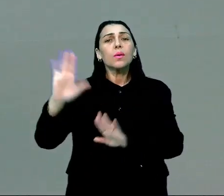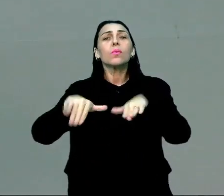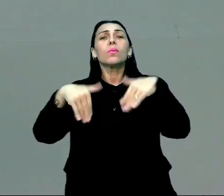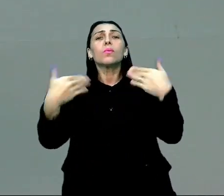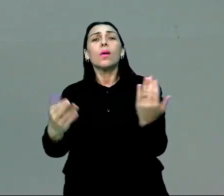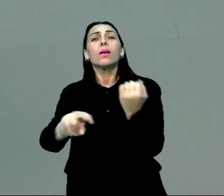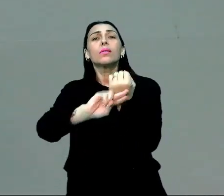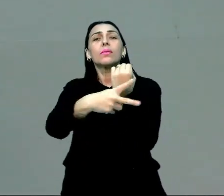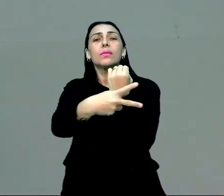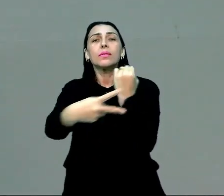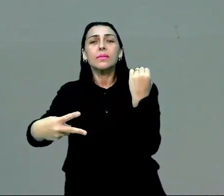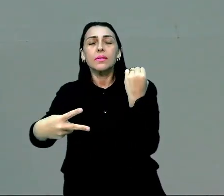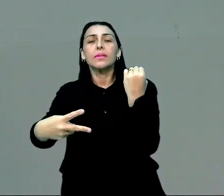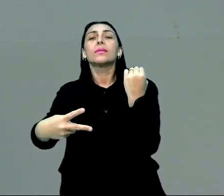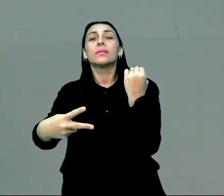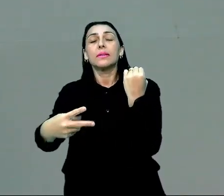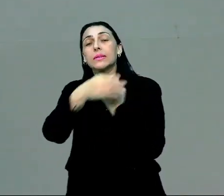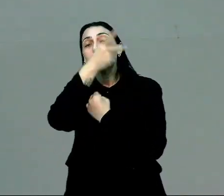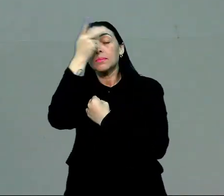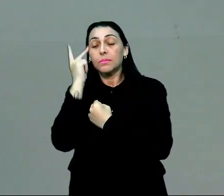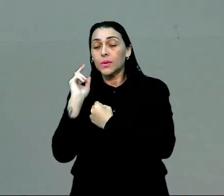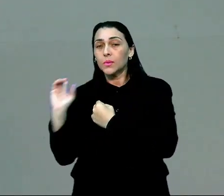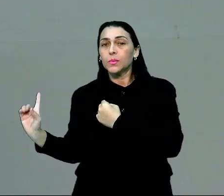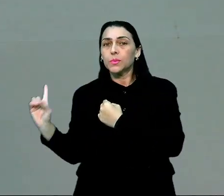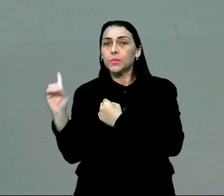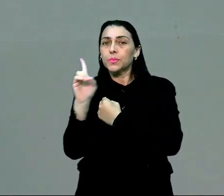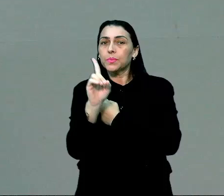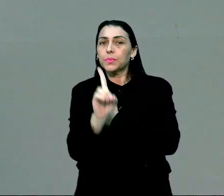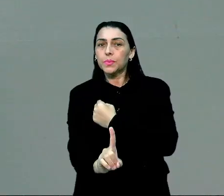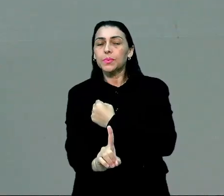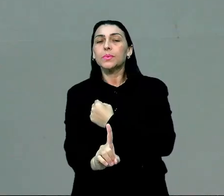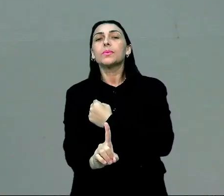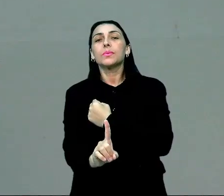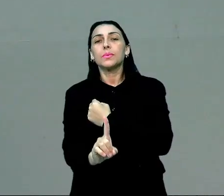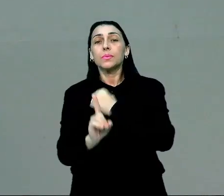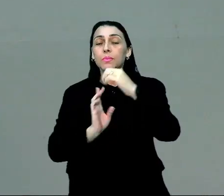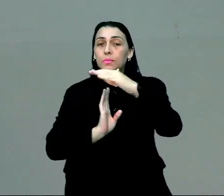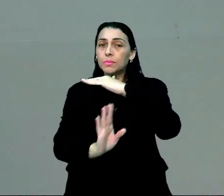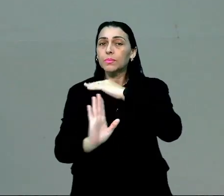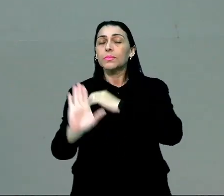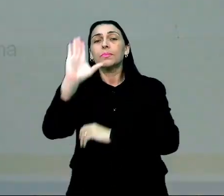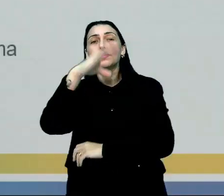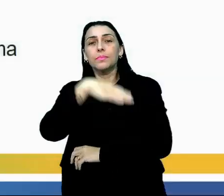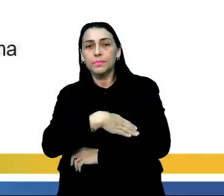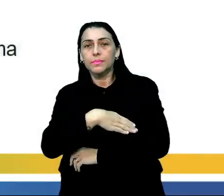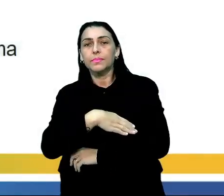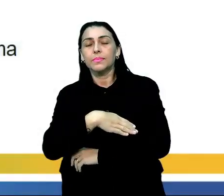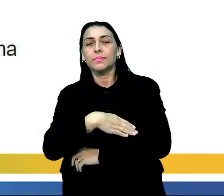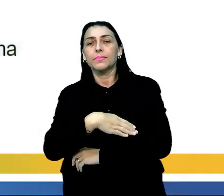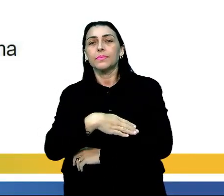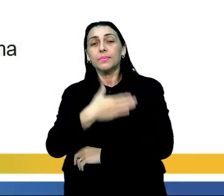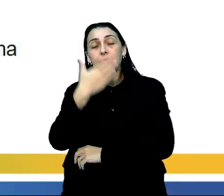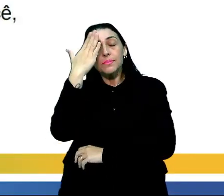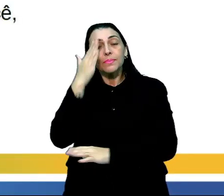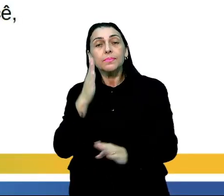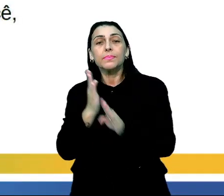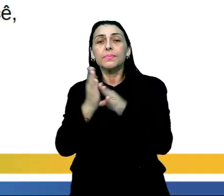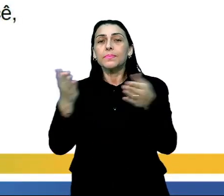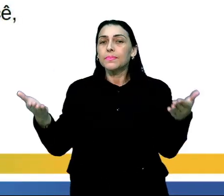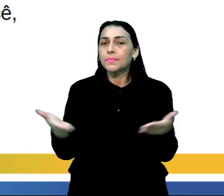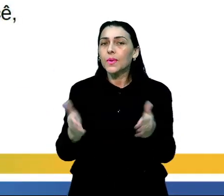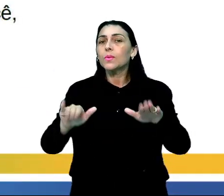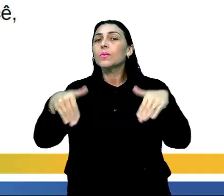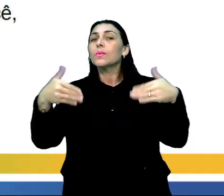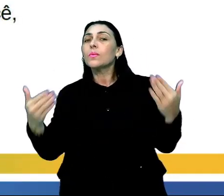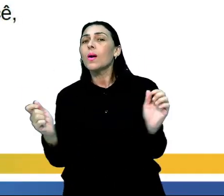as consequências dessas pessoas que saíram do campo e migraram para a cidade? E aí vamos descobrir agora